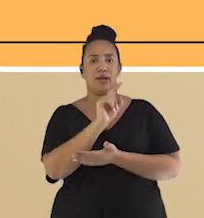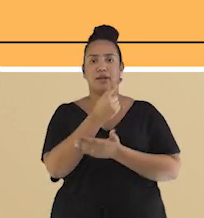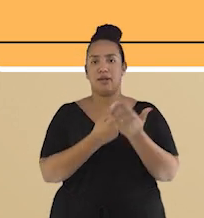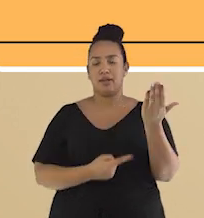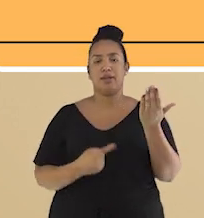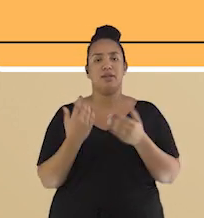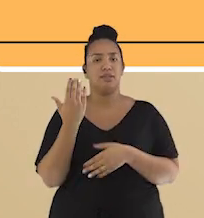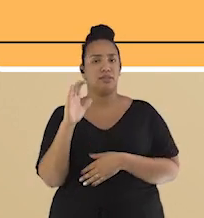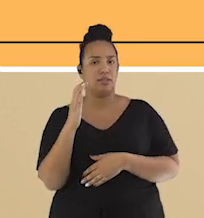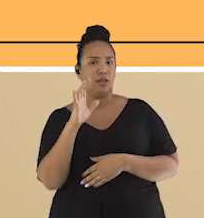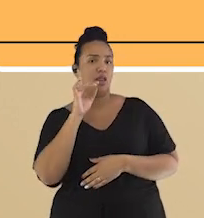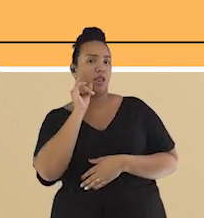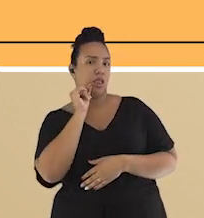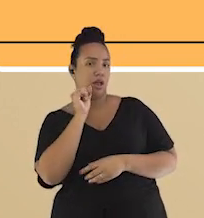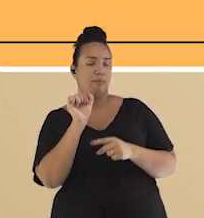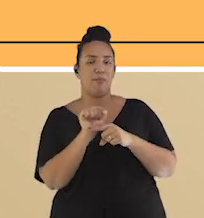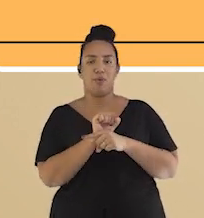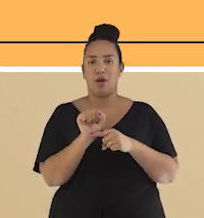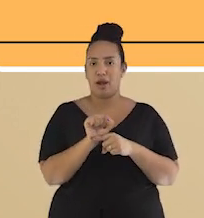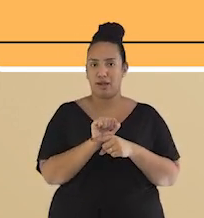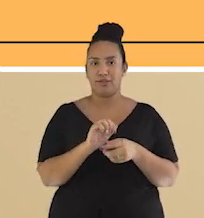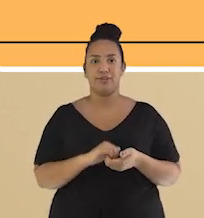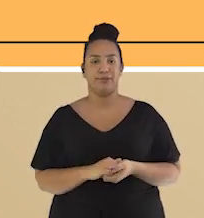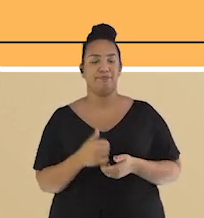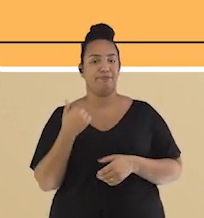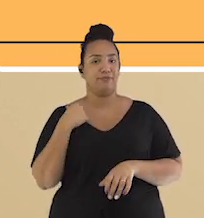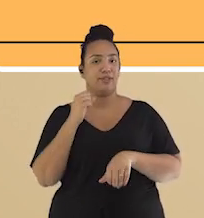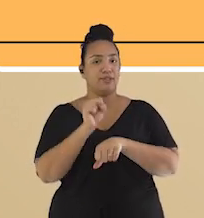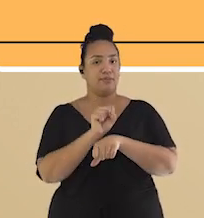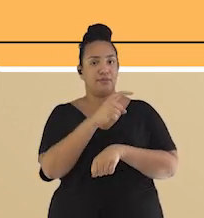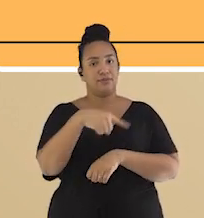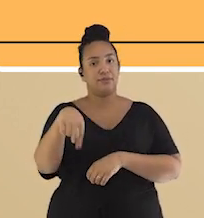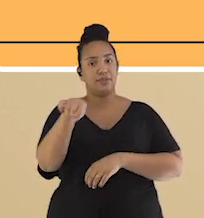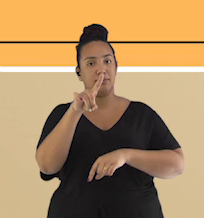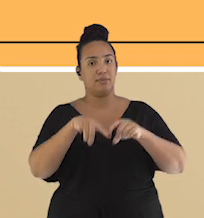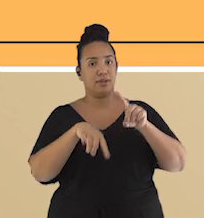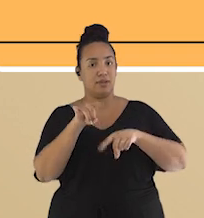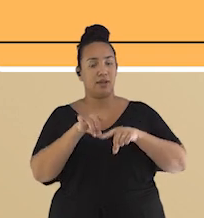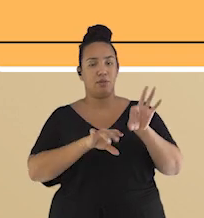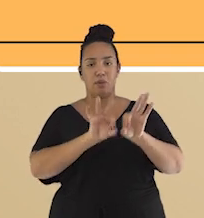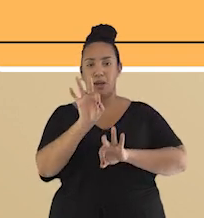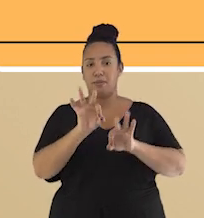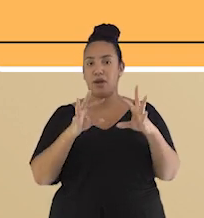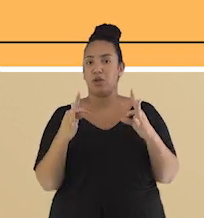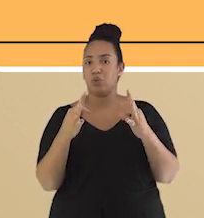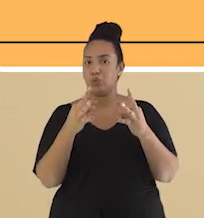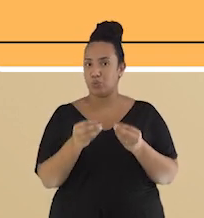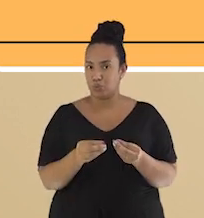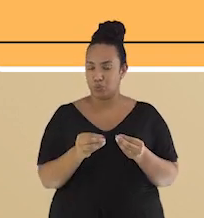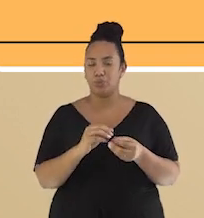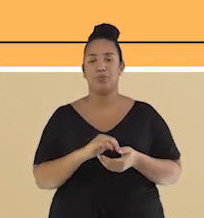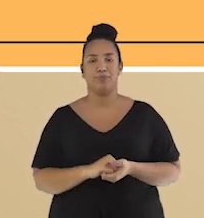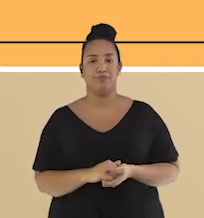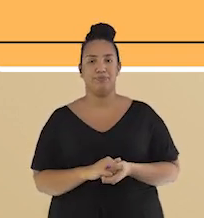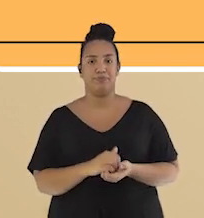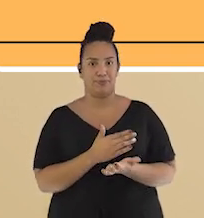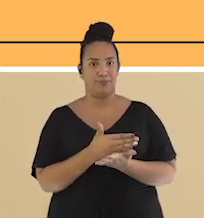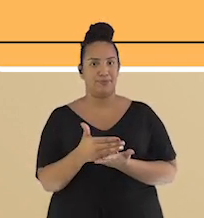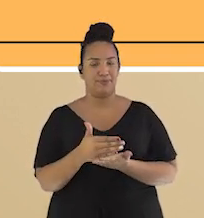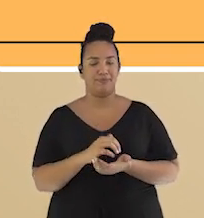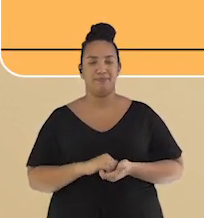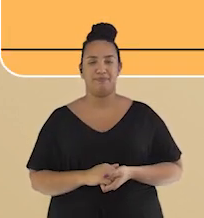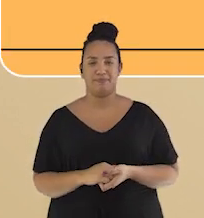de ciências, lápis e borracha. Vou aguardar você pegar tudo para que possamos continuar. Então vamos